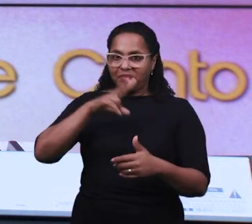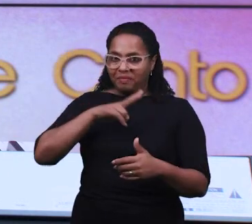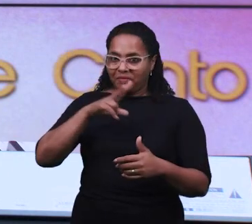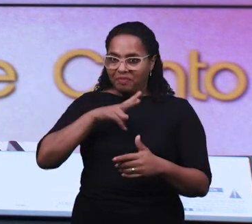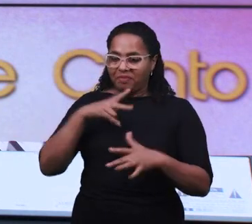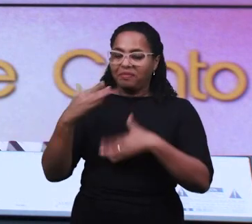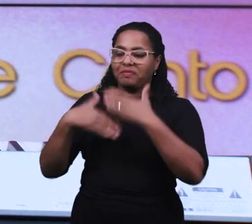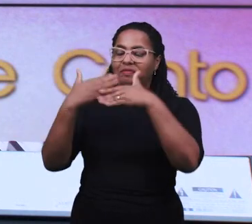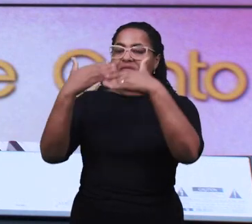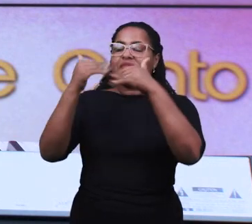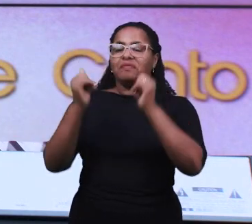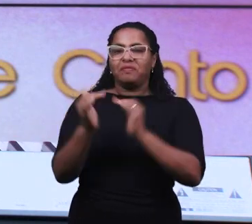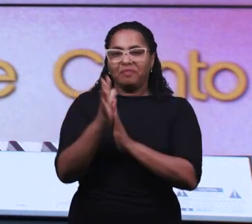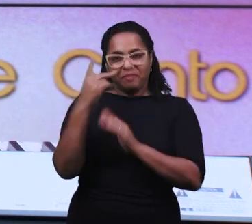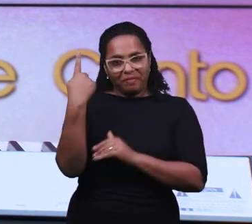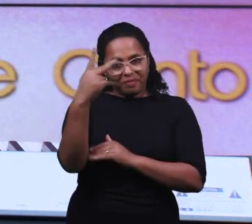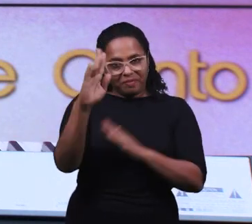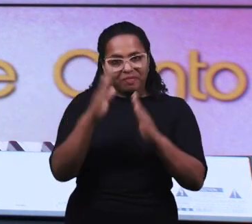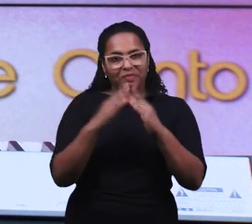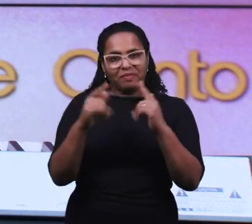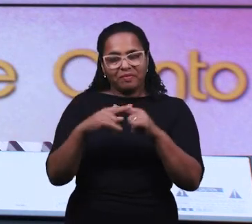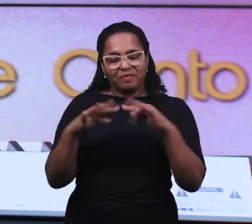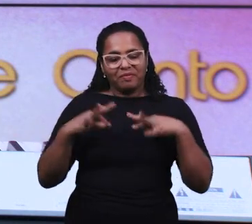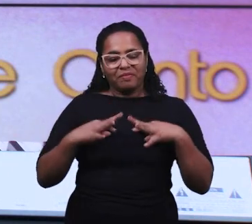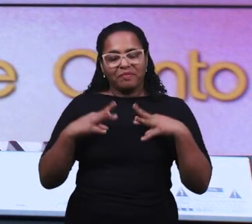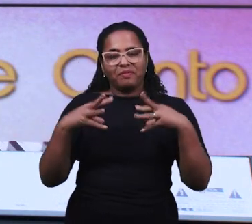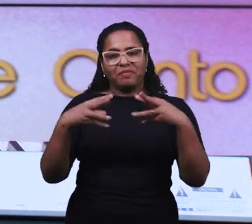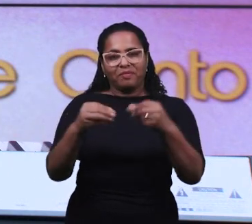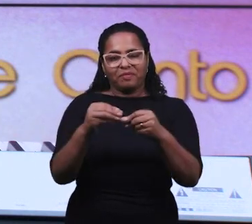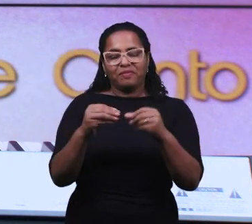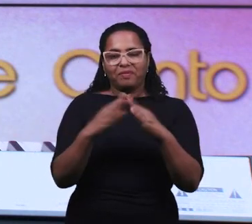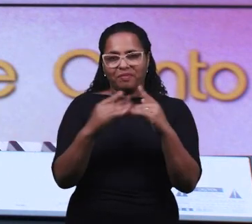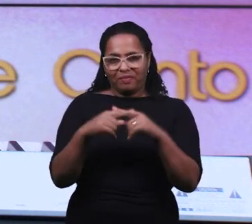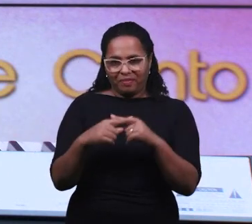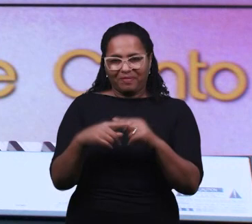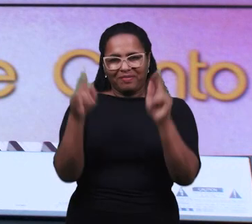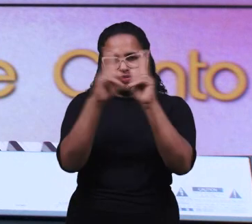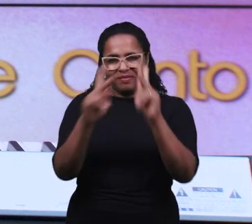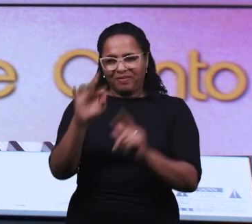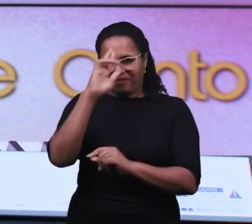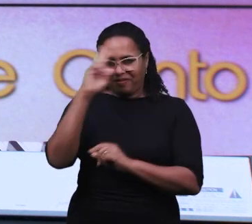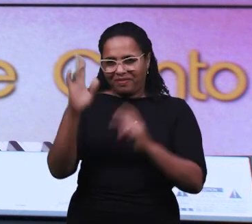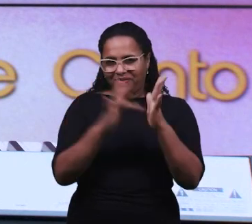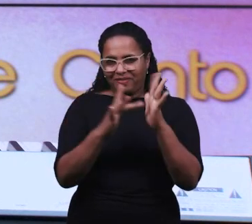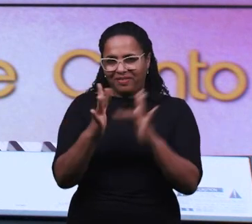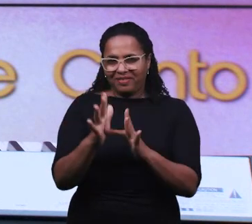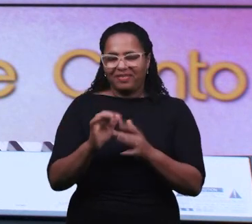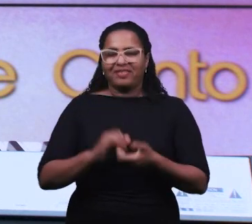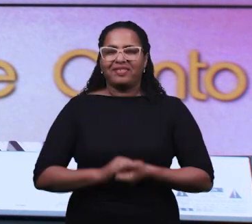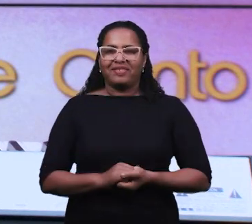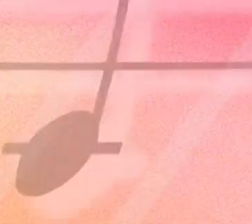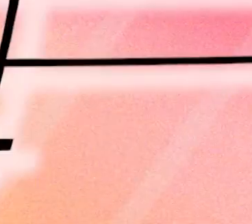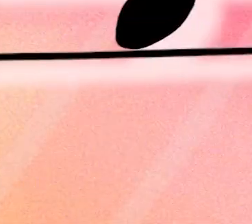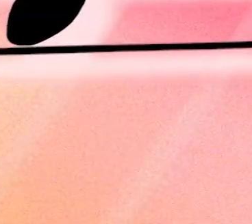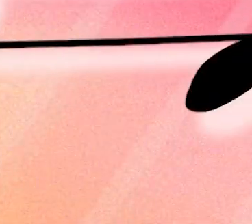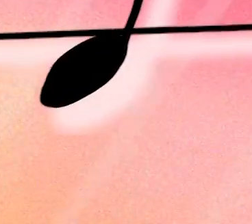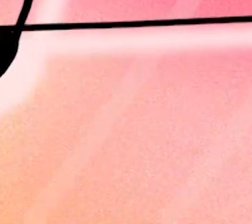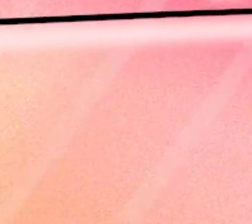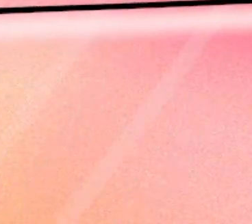individual e para crescimento do louvor da sua igreja, de todas as nossas igrejas. A paz do Senhor Jesus.